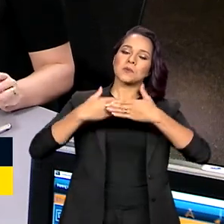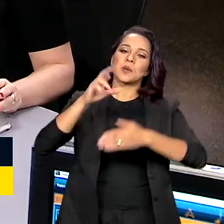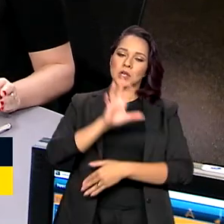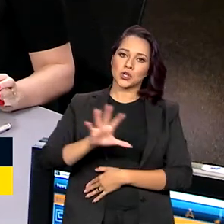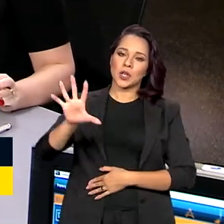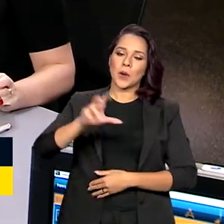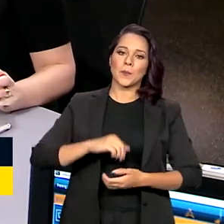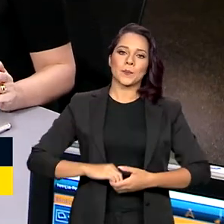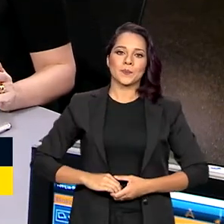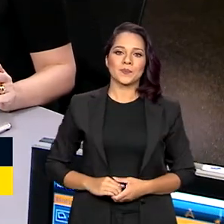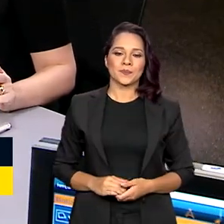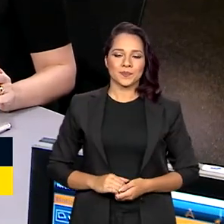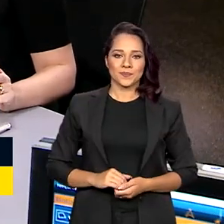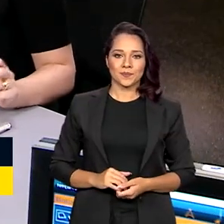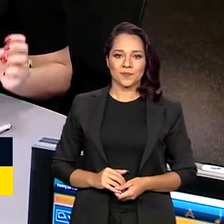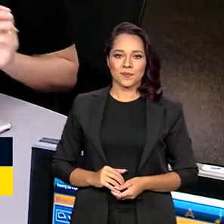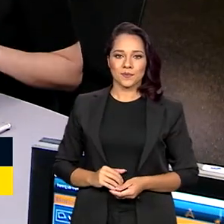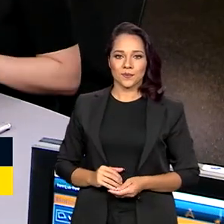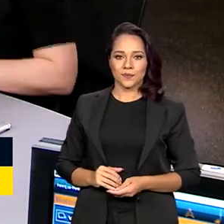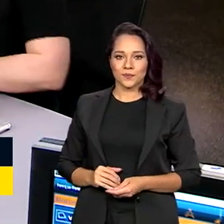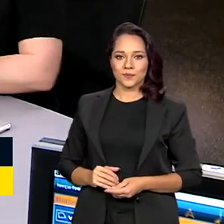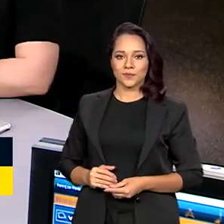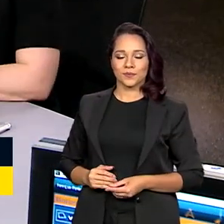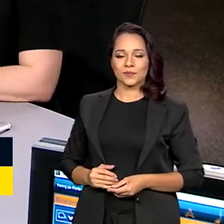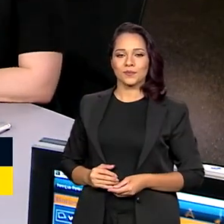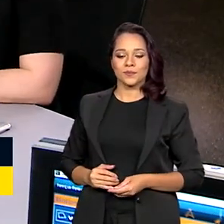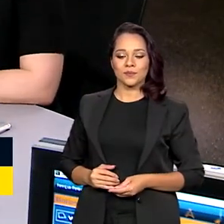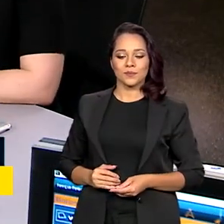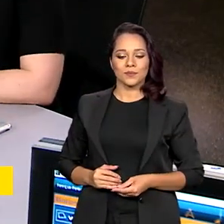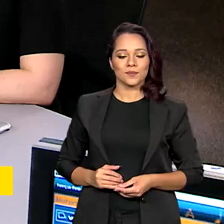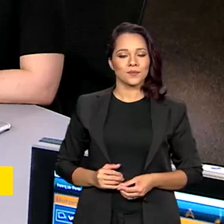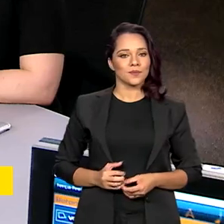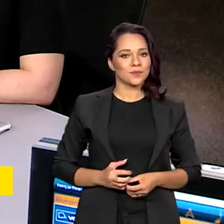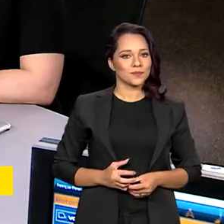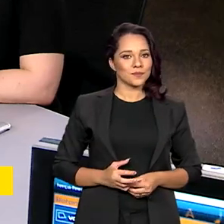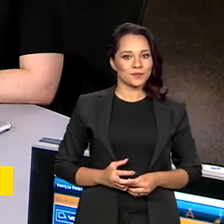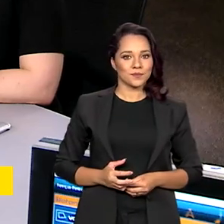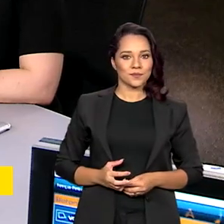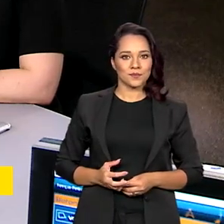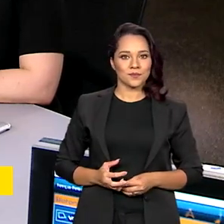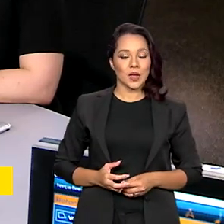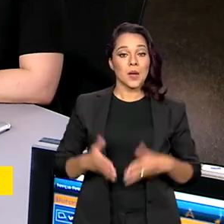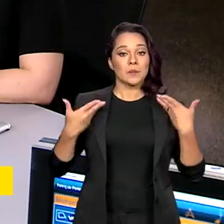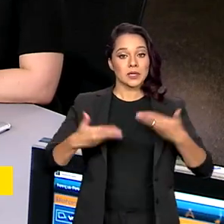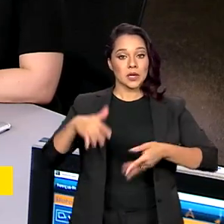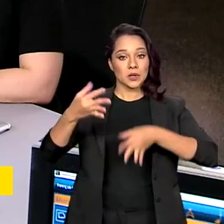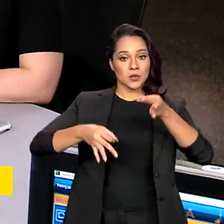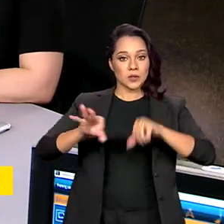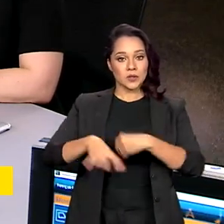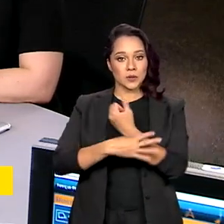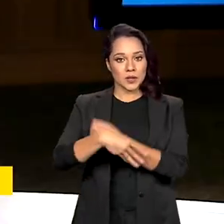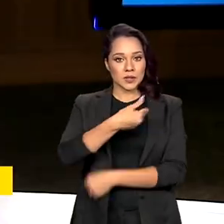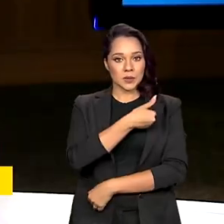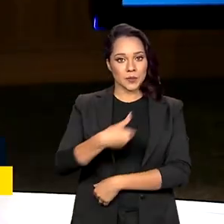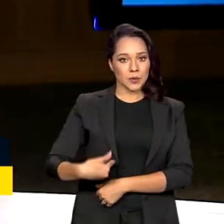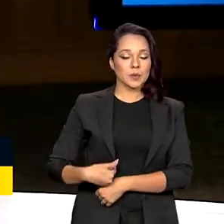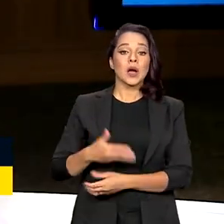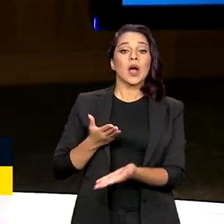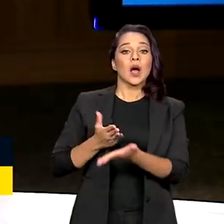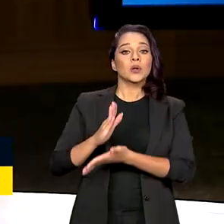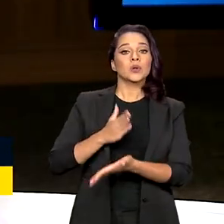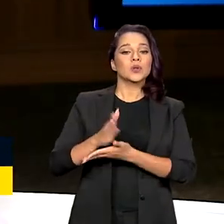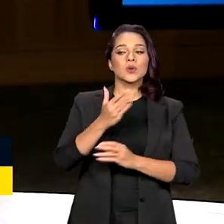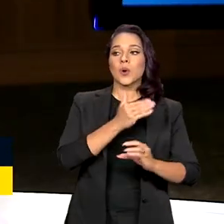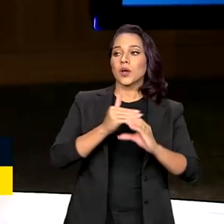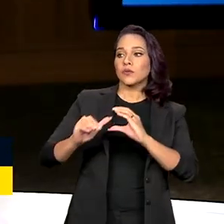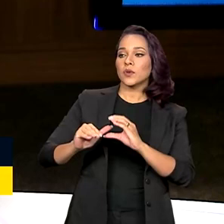Desenvolvimento Regional. Reportagem Cleide Lopes. Ministério da Justiça e Segurança Pública autorizou o